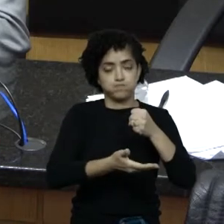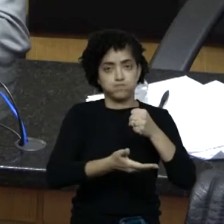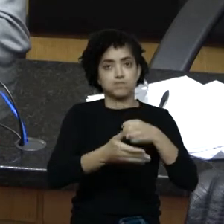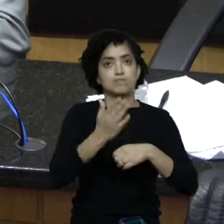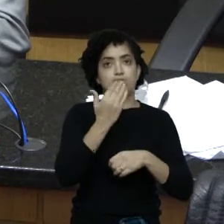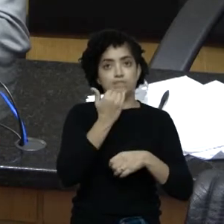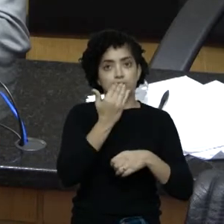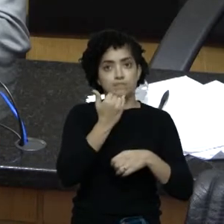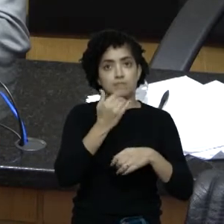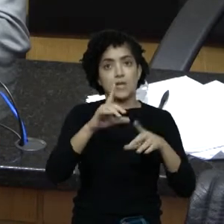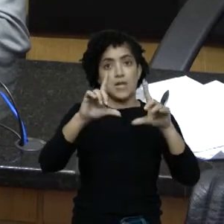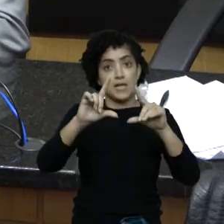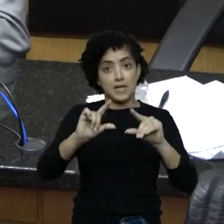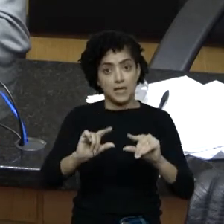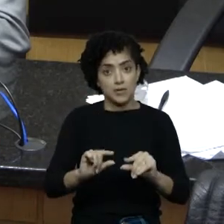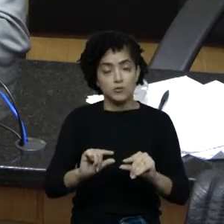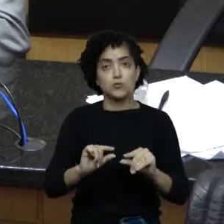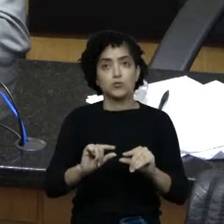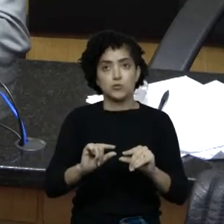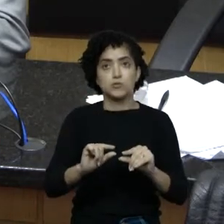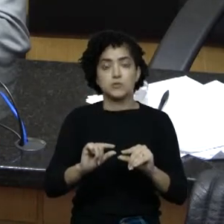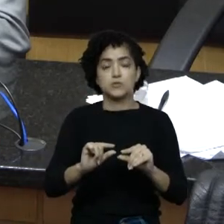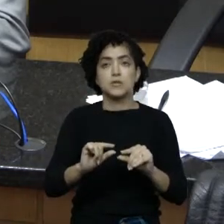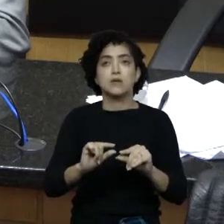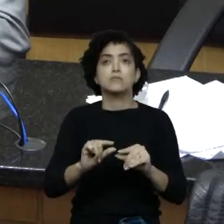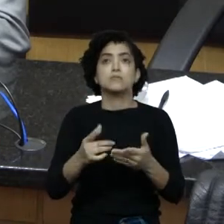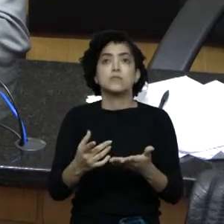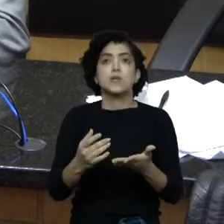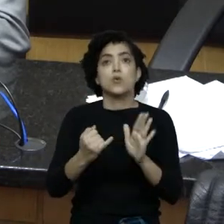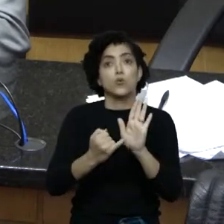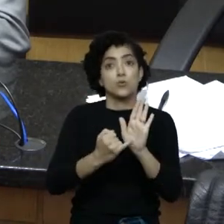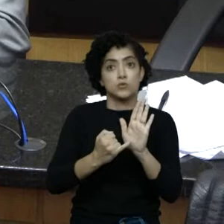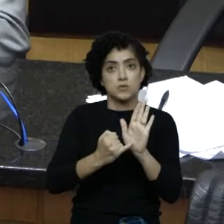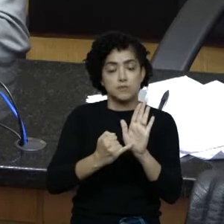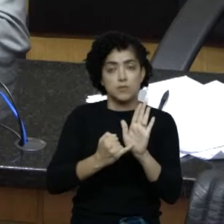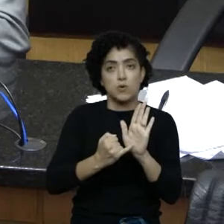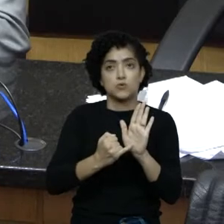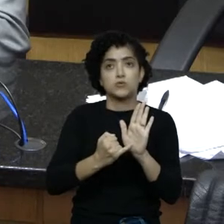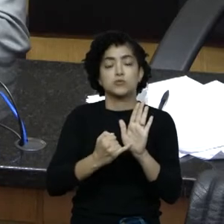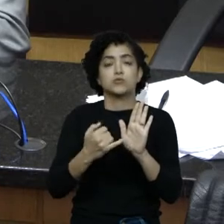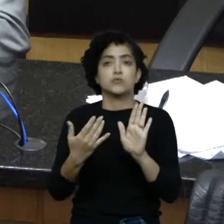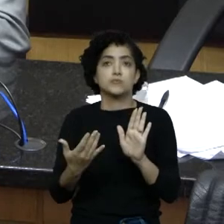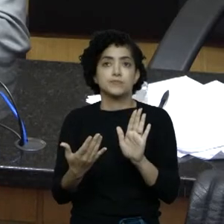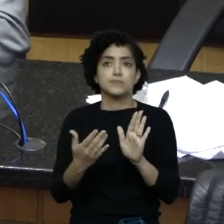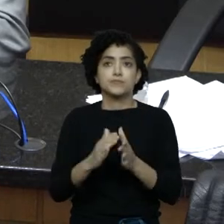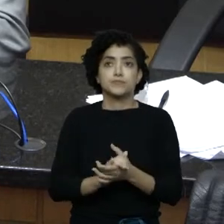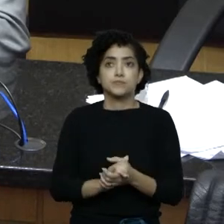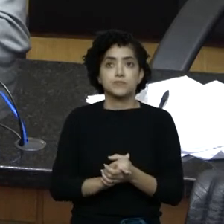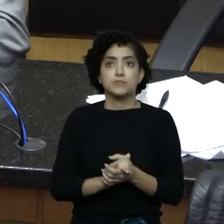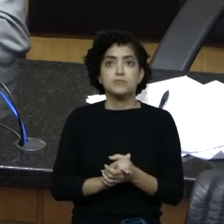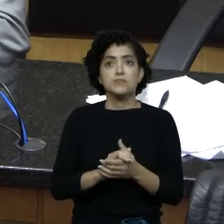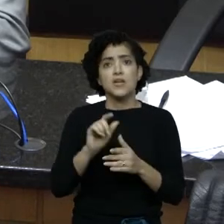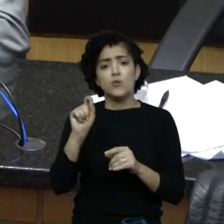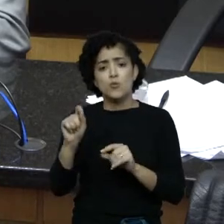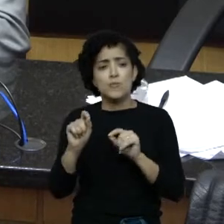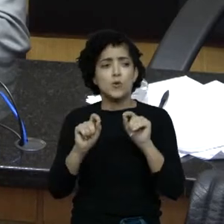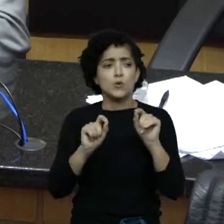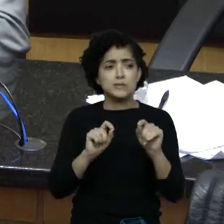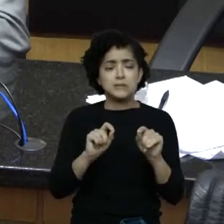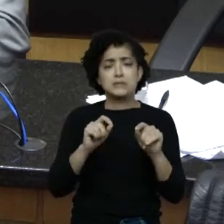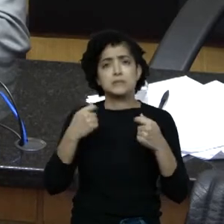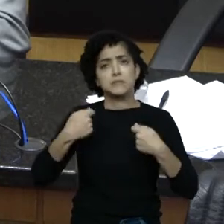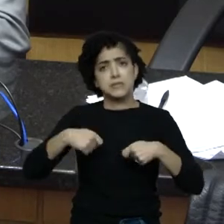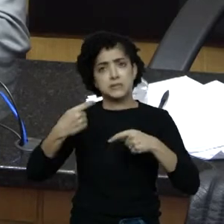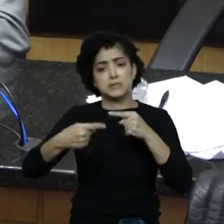reduza a carga tributária desses produtos evidentemente Que Um item aqui o Inter colar precisa ser melhor